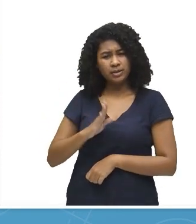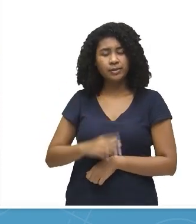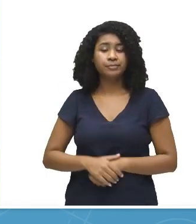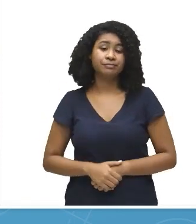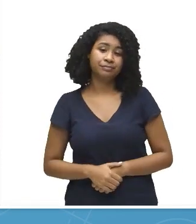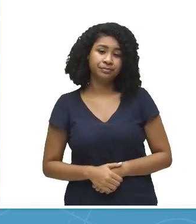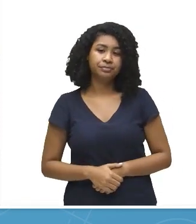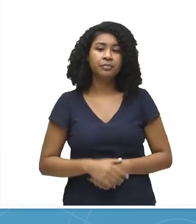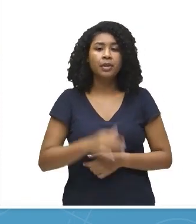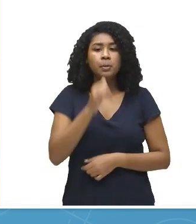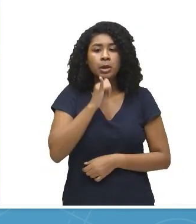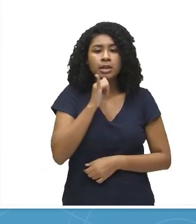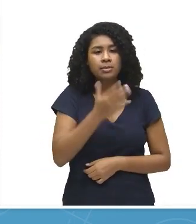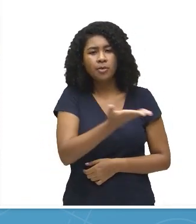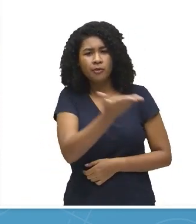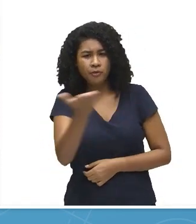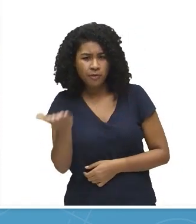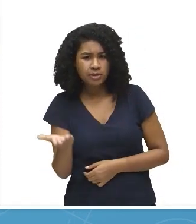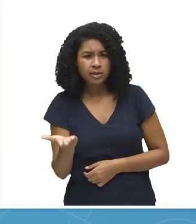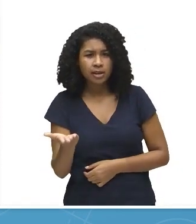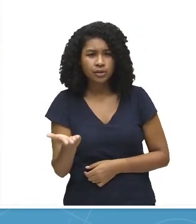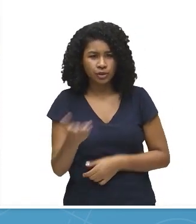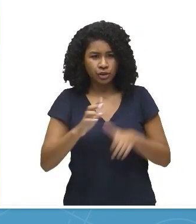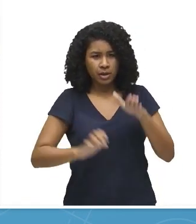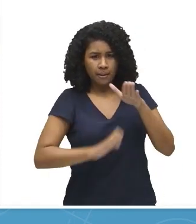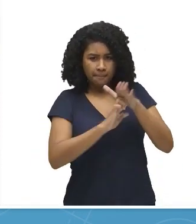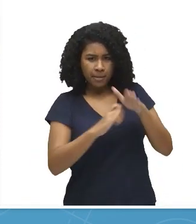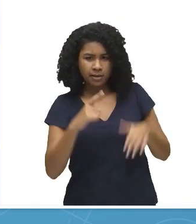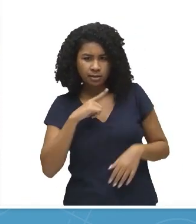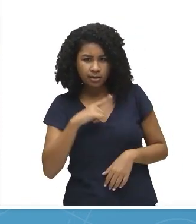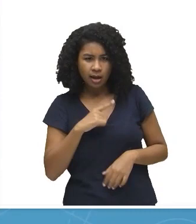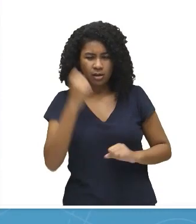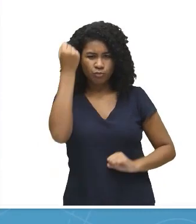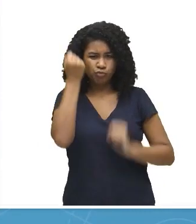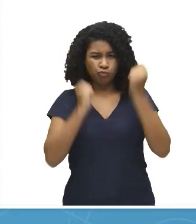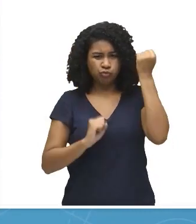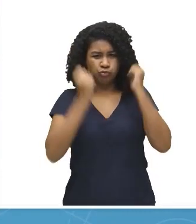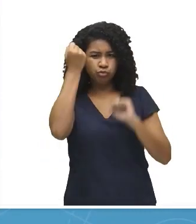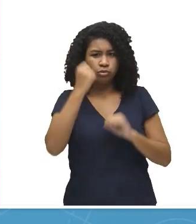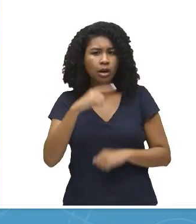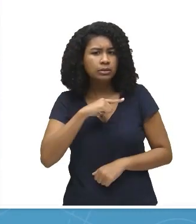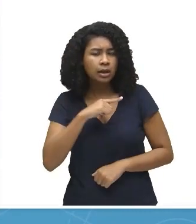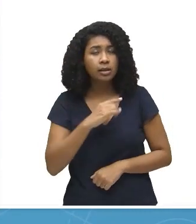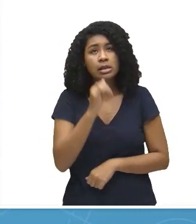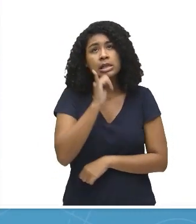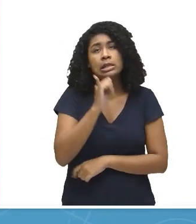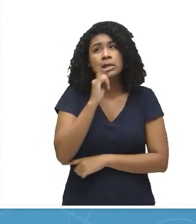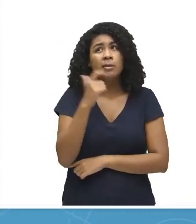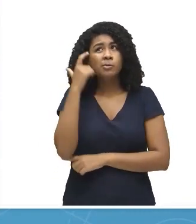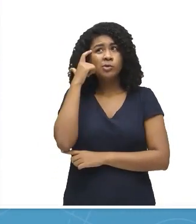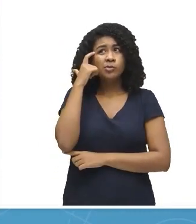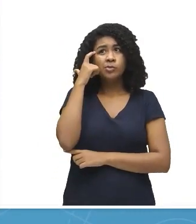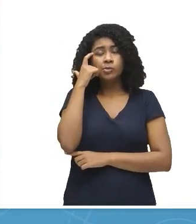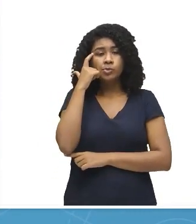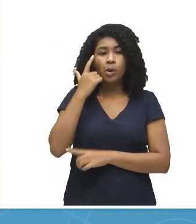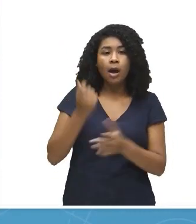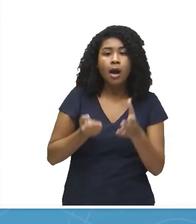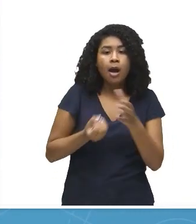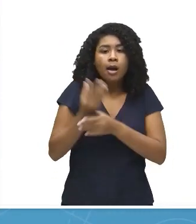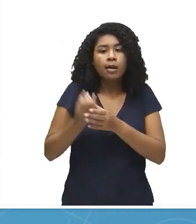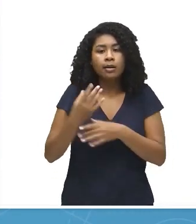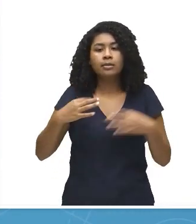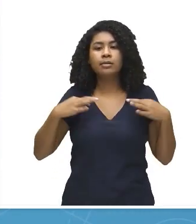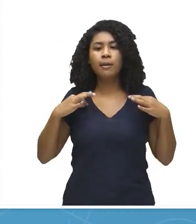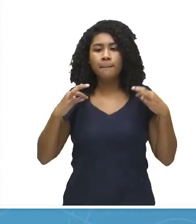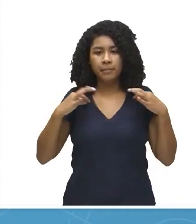vai colocar ali a sua empresa, a sua indústria, por exemplo, uma indústria de produção de camisas, né?